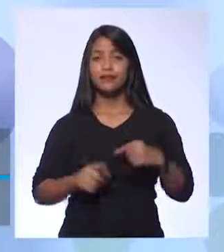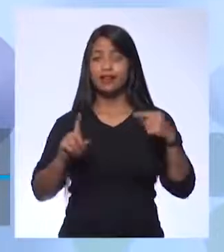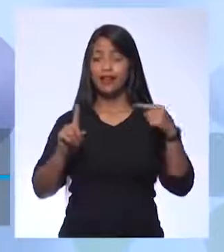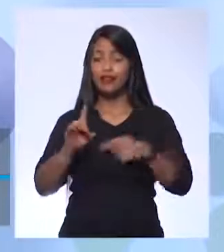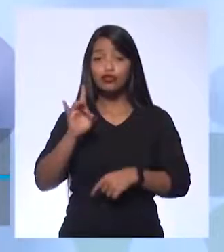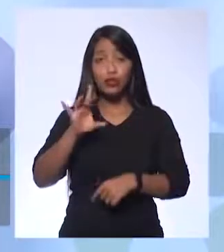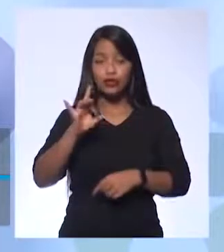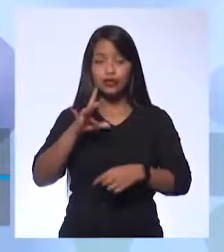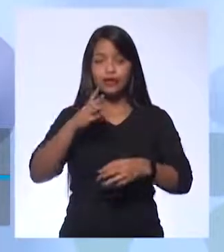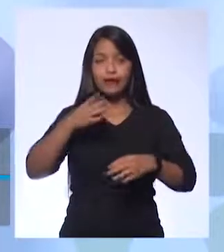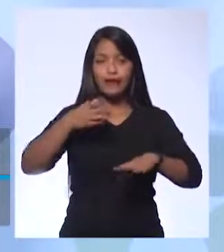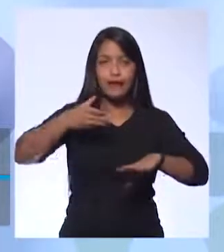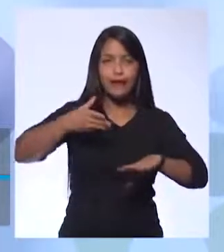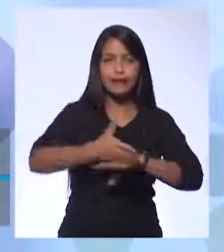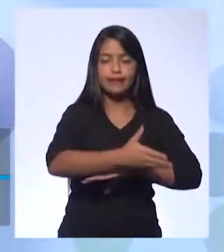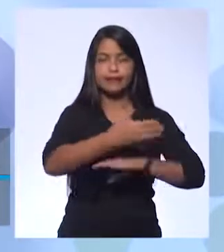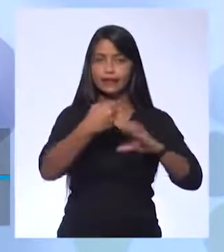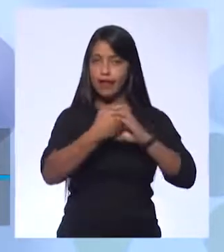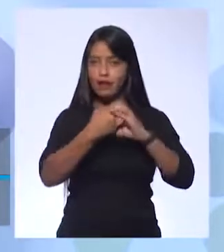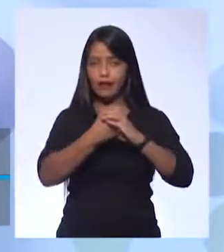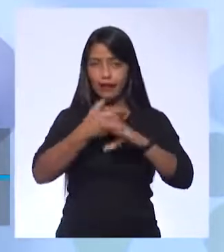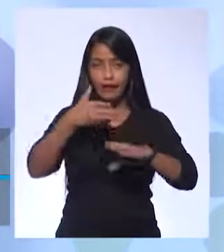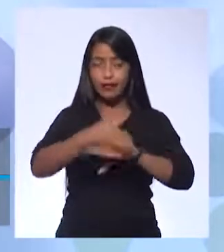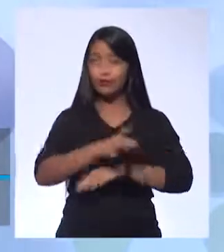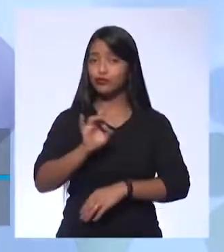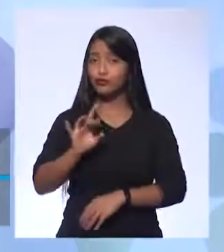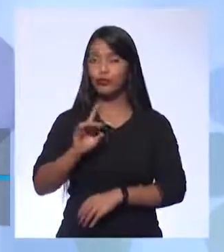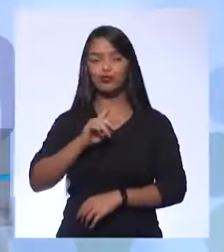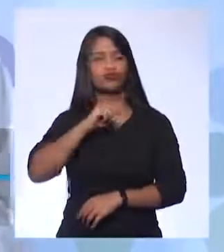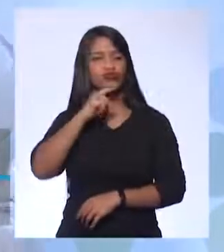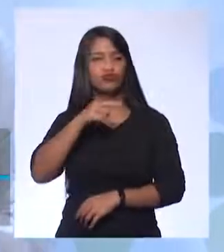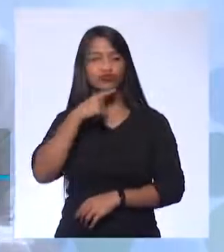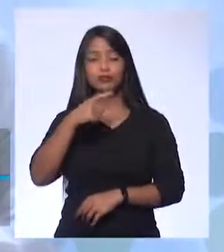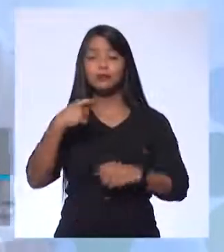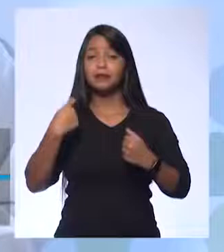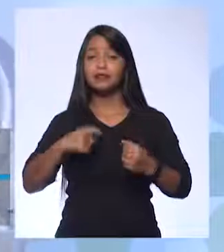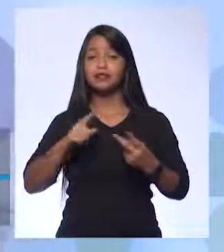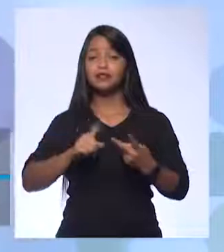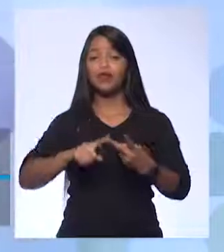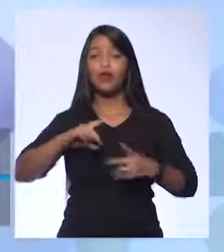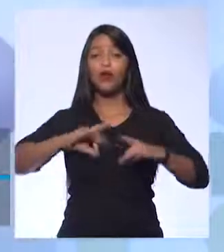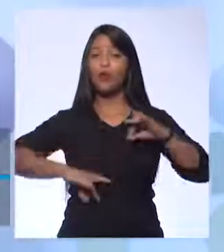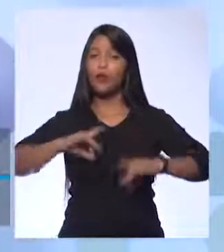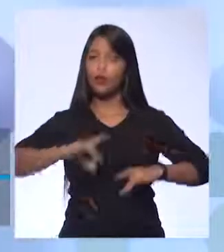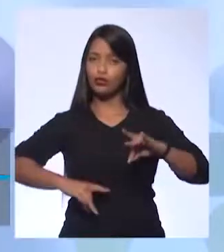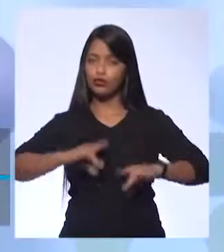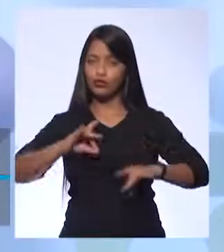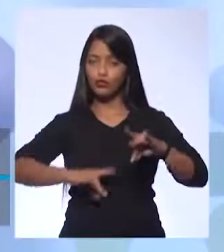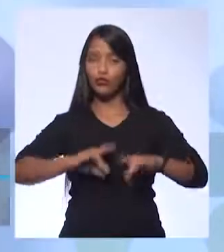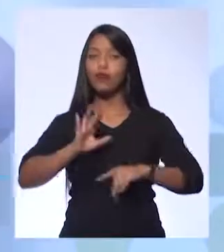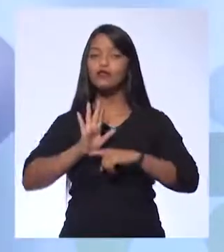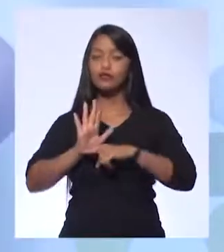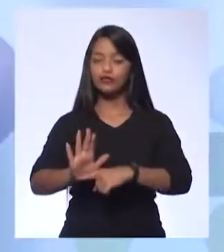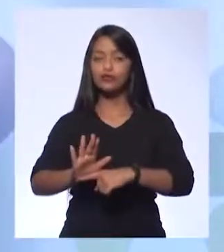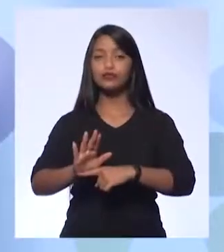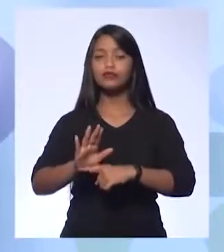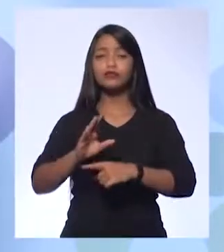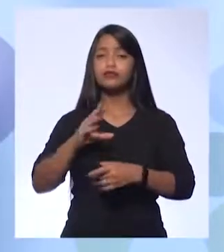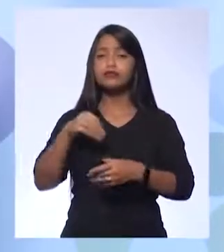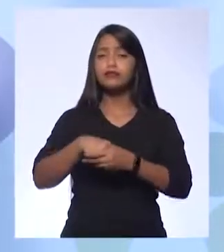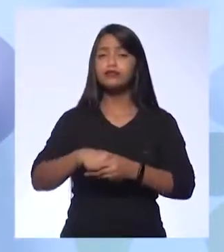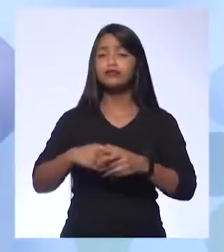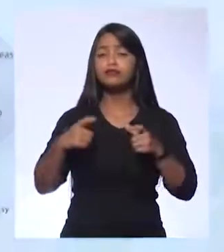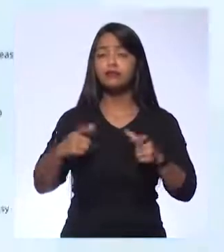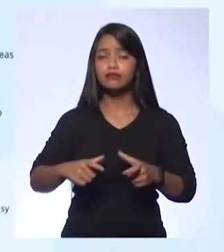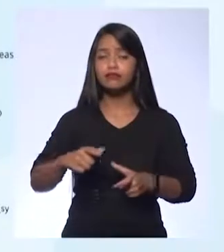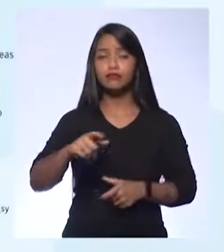na célula. Ela vai precisar da ajuda de um hormônio, tá bom? Que vai estar aí numa glândula chamada